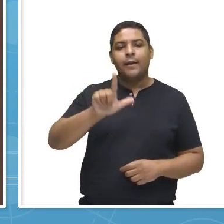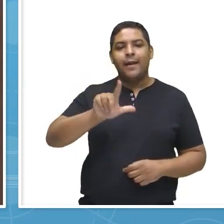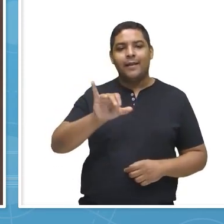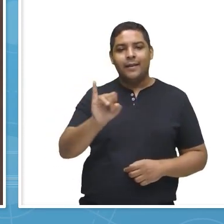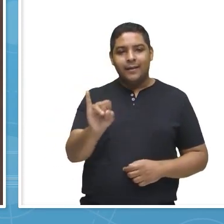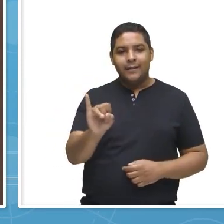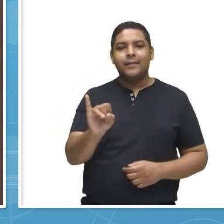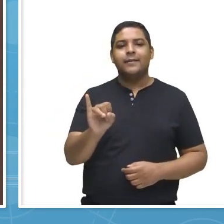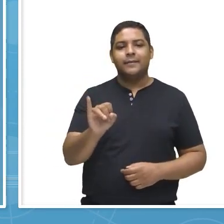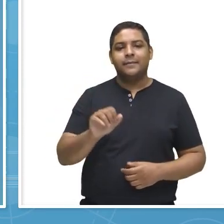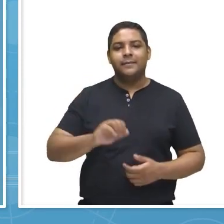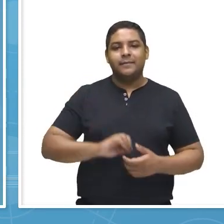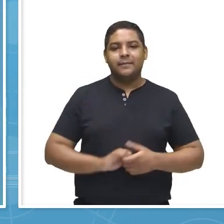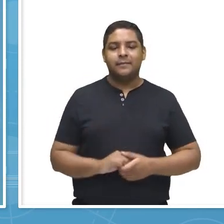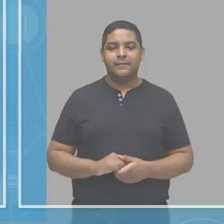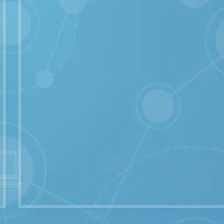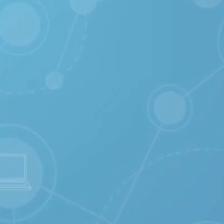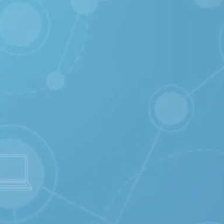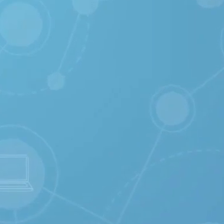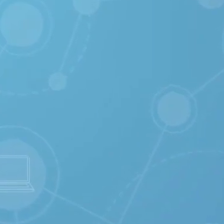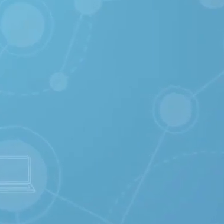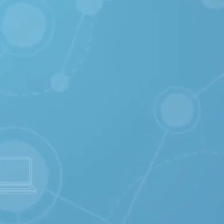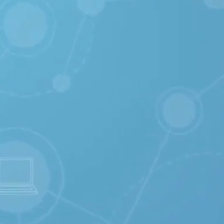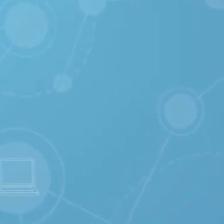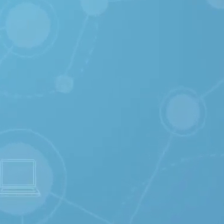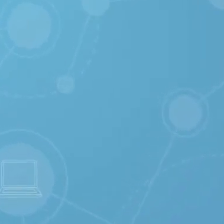dinâmica local interativa.